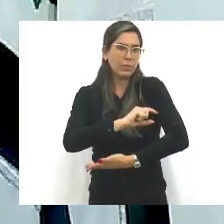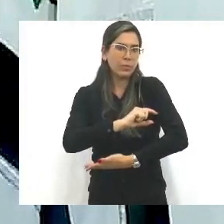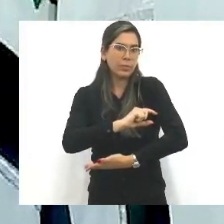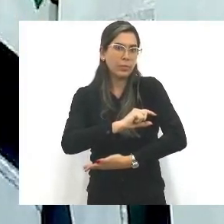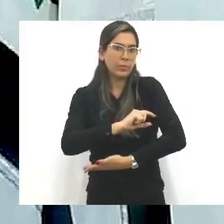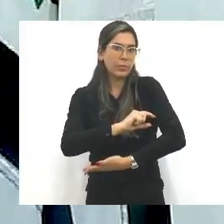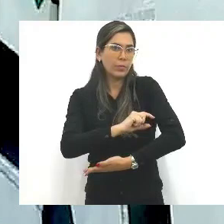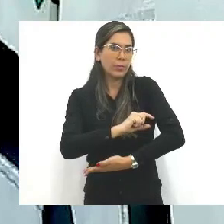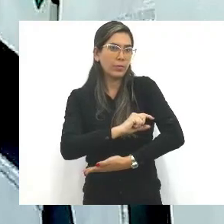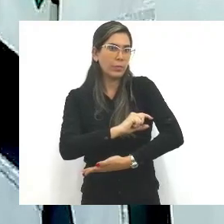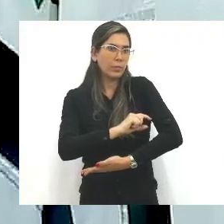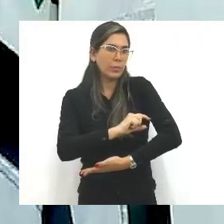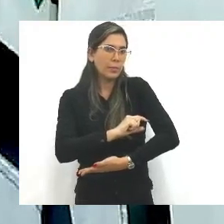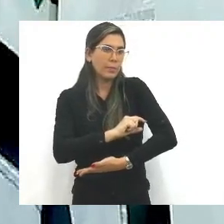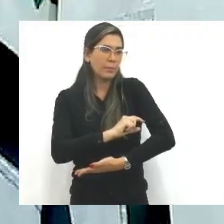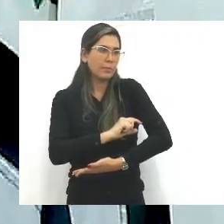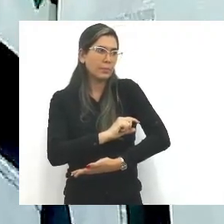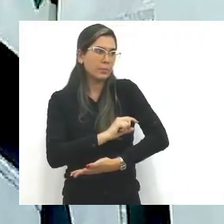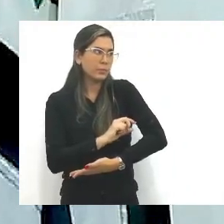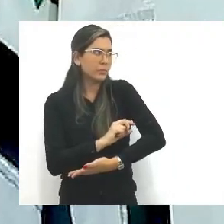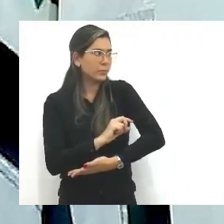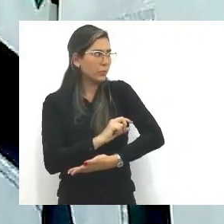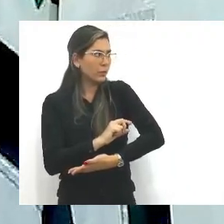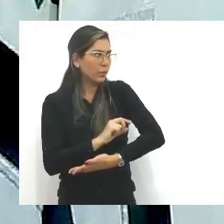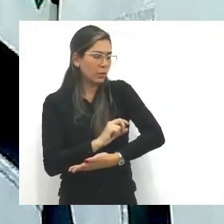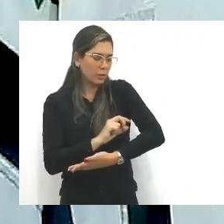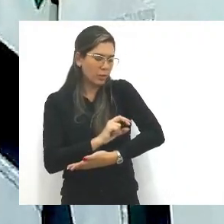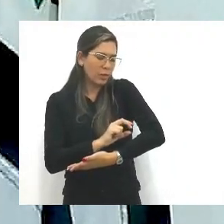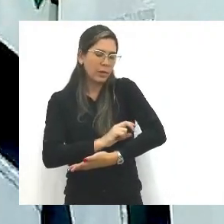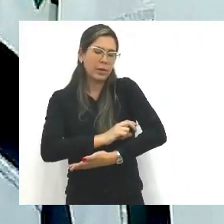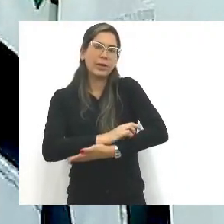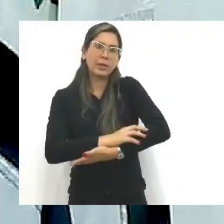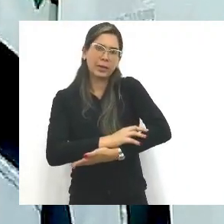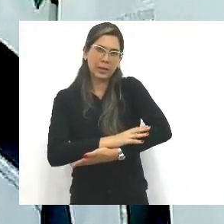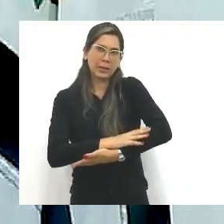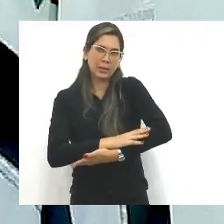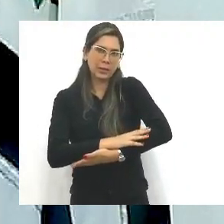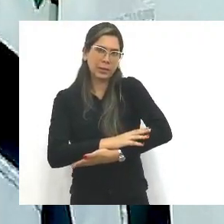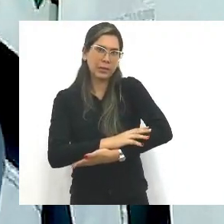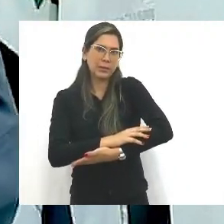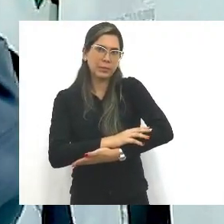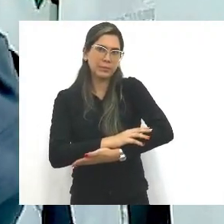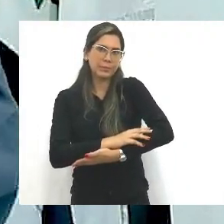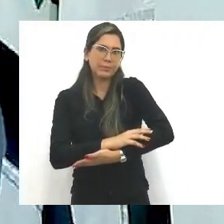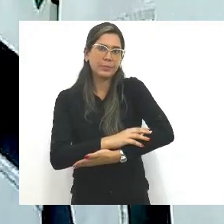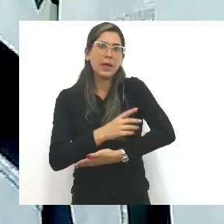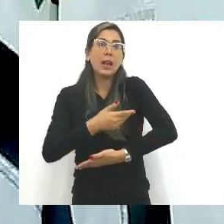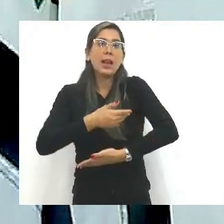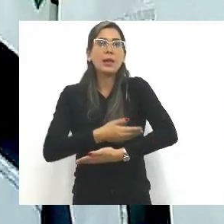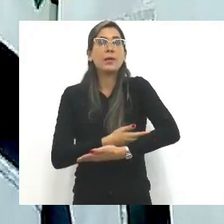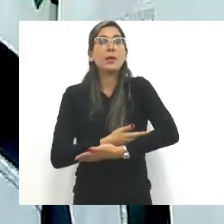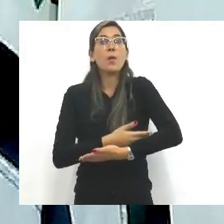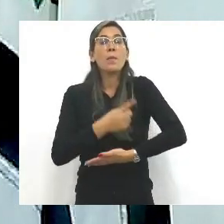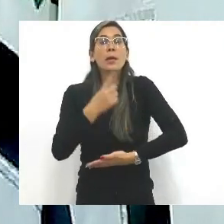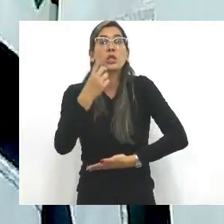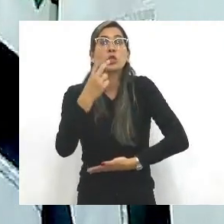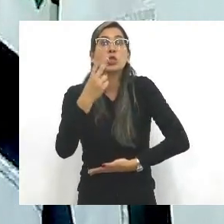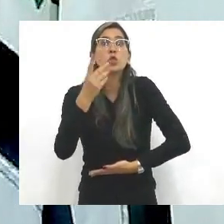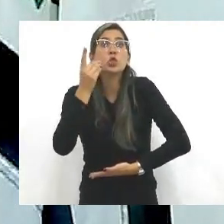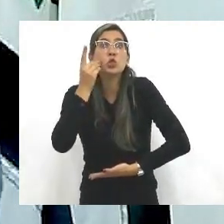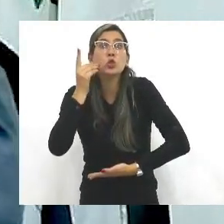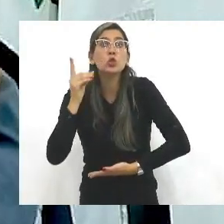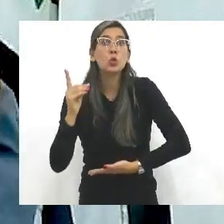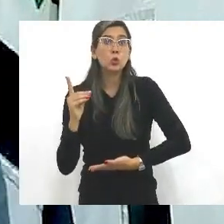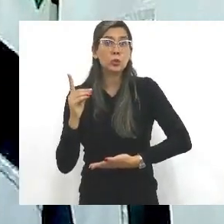meu anelar e o meu mindinho segurando, apoiando o ombrinho desse bebê. Lembrando que era um bebê de 12 dias,